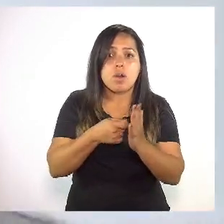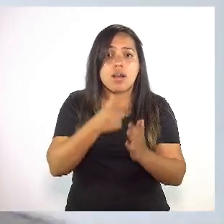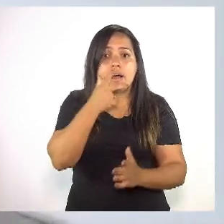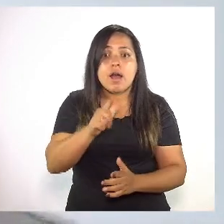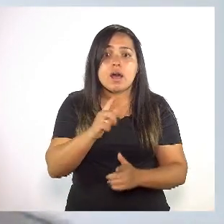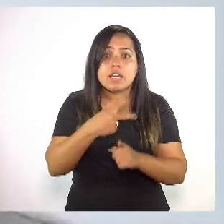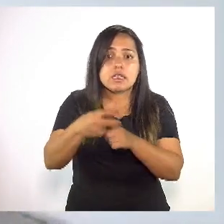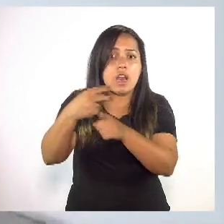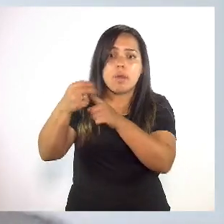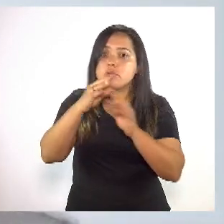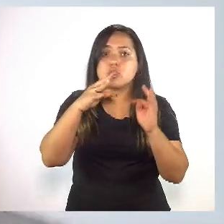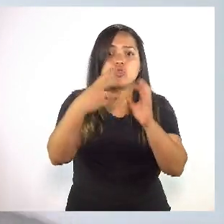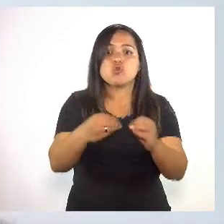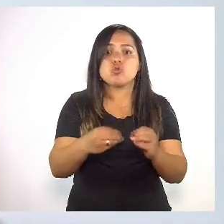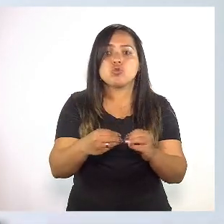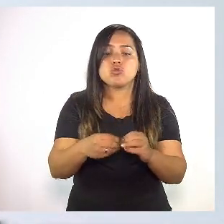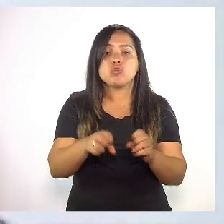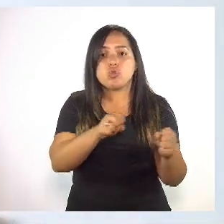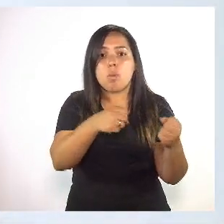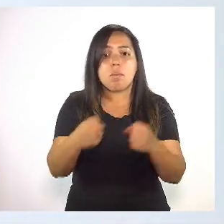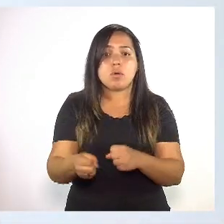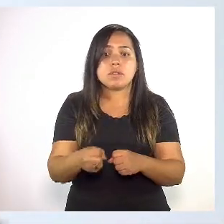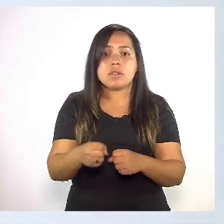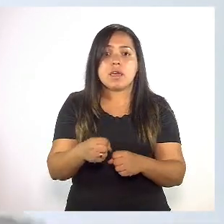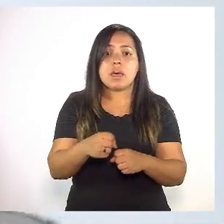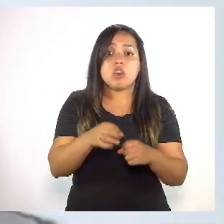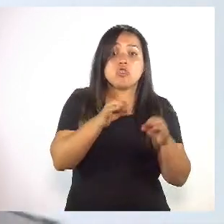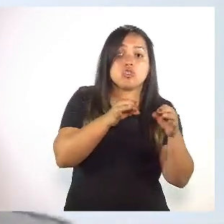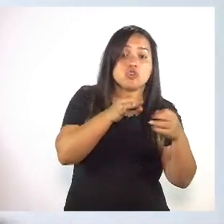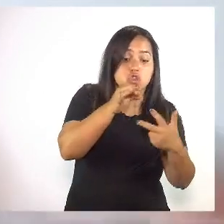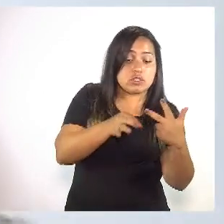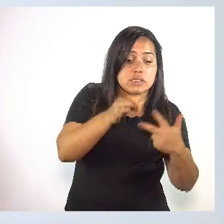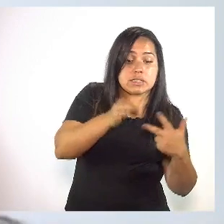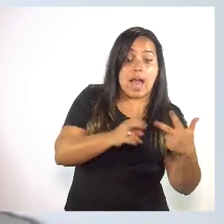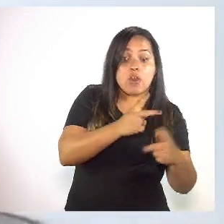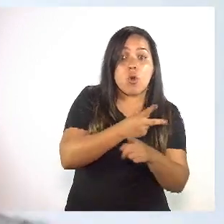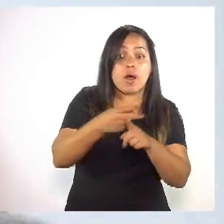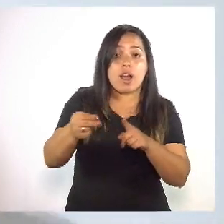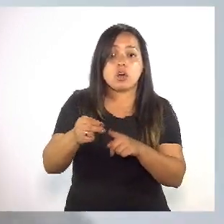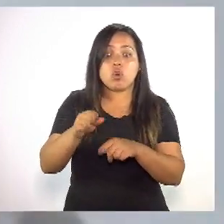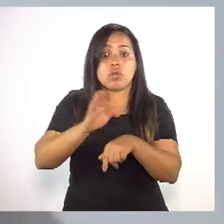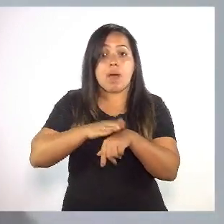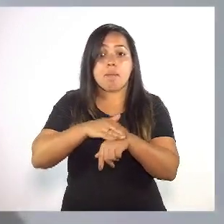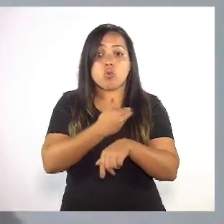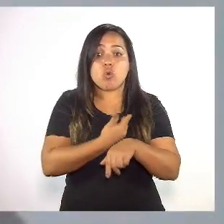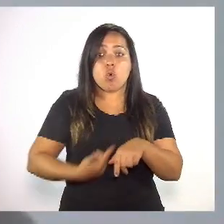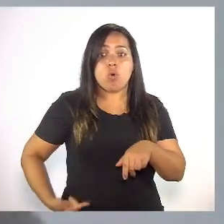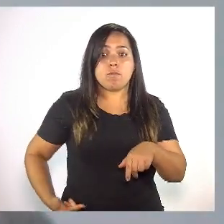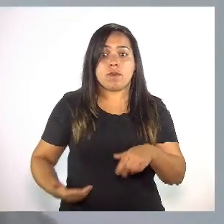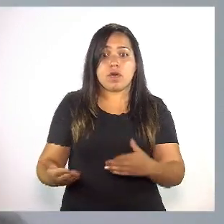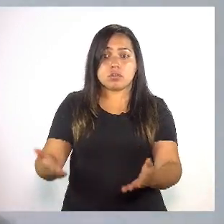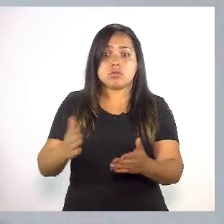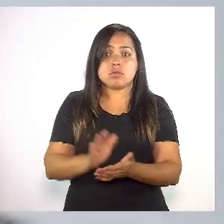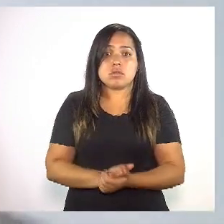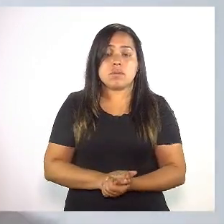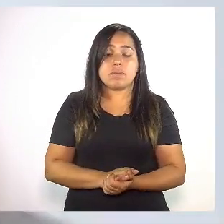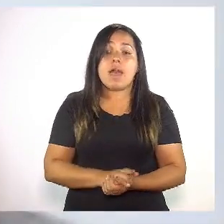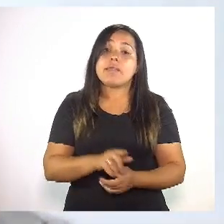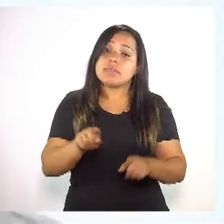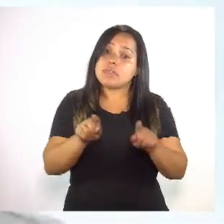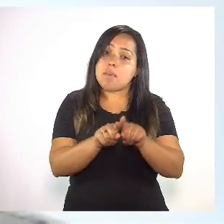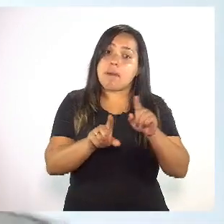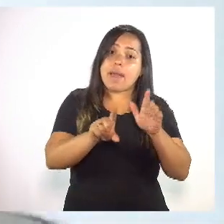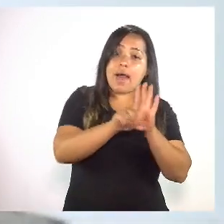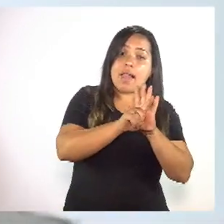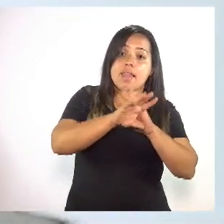em todas as instâncias do poder judiciário sobre esses recursos. É bom lembrar também que a emenda